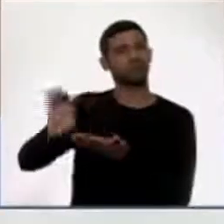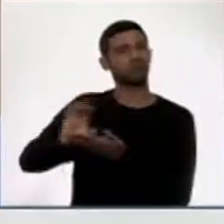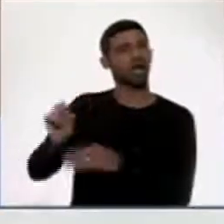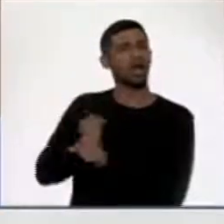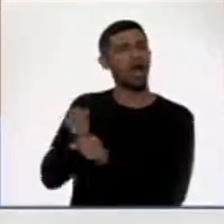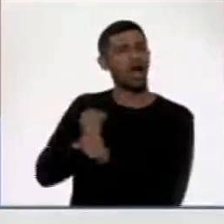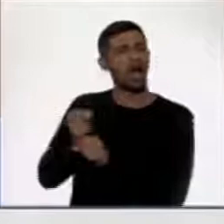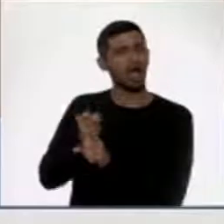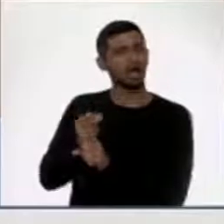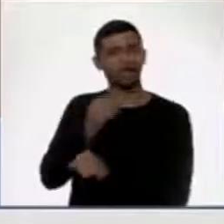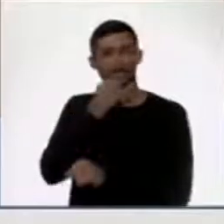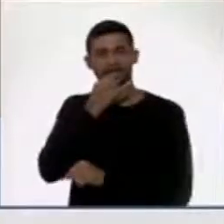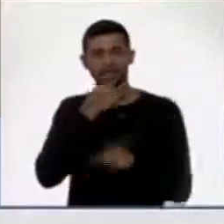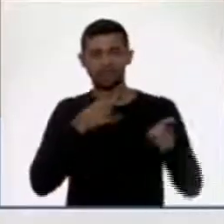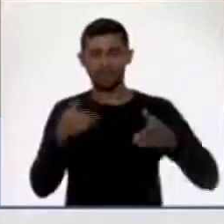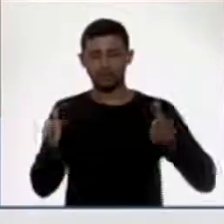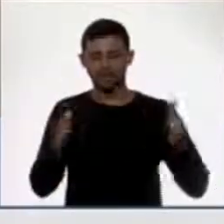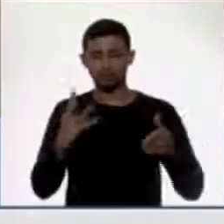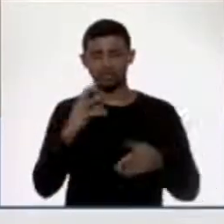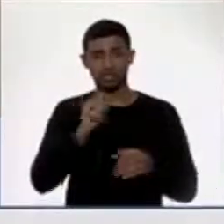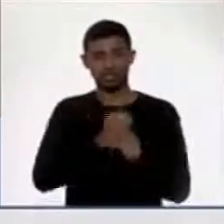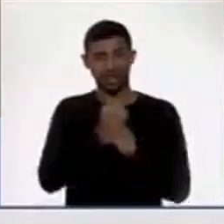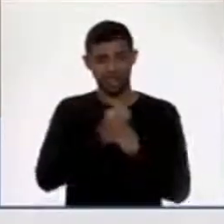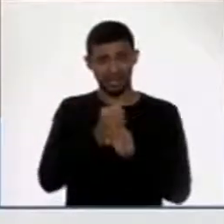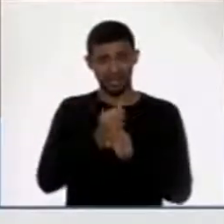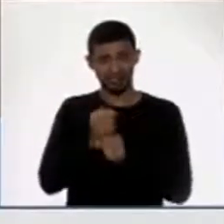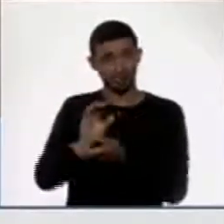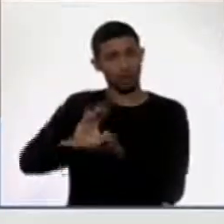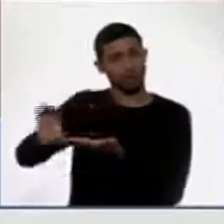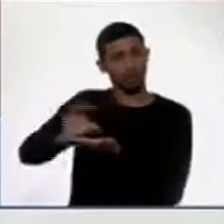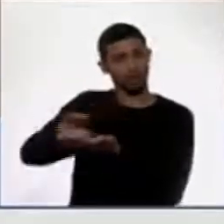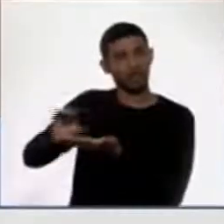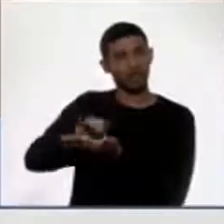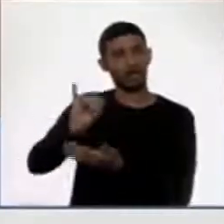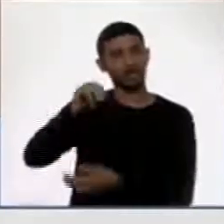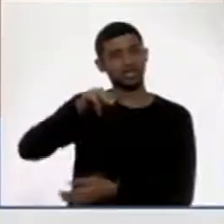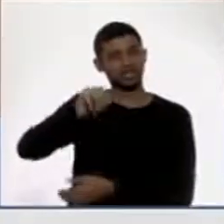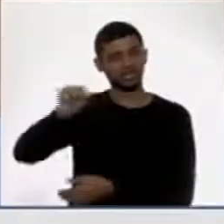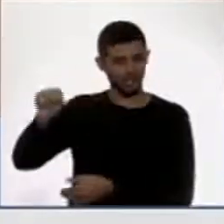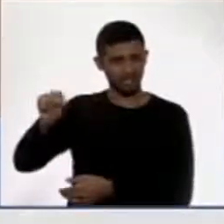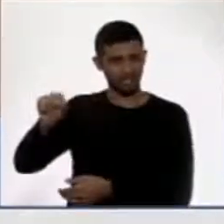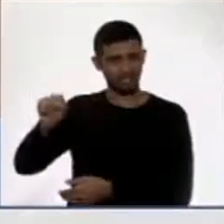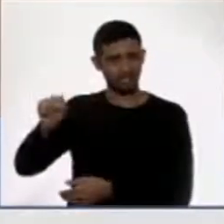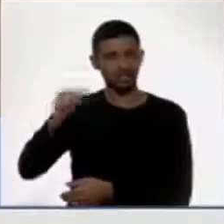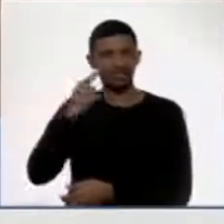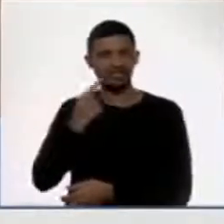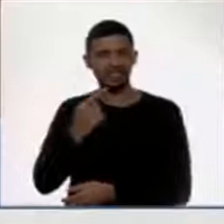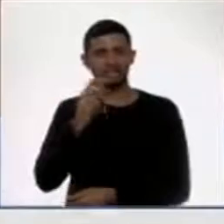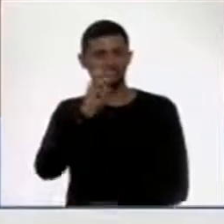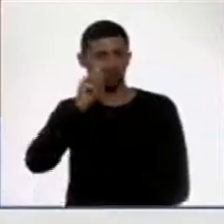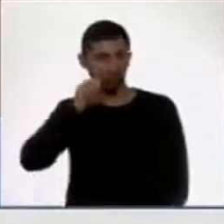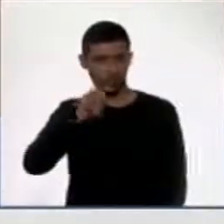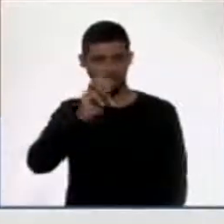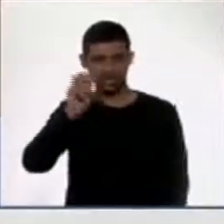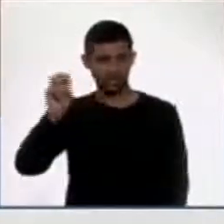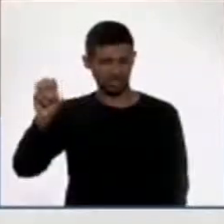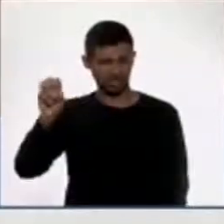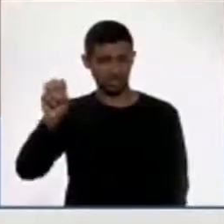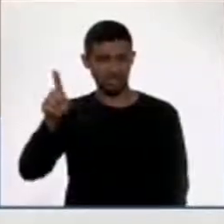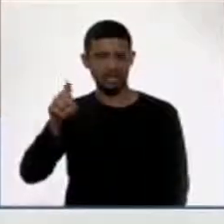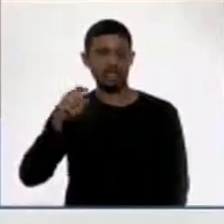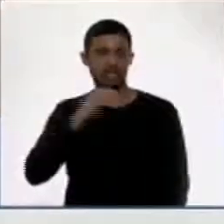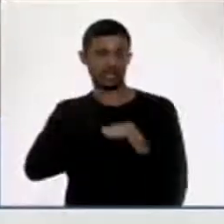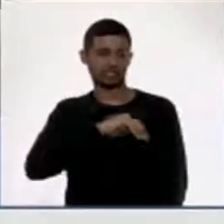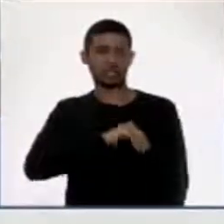trabalhador que contribuiu durante 30 anos com R$ 5.500, vai se aposentar com R$ 2.000,